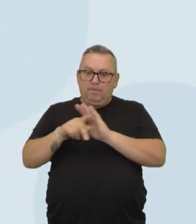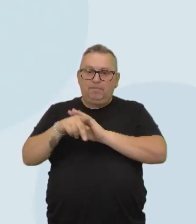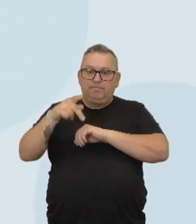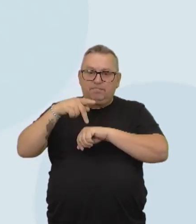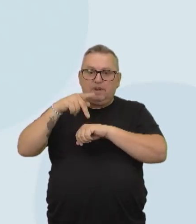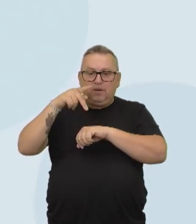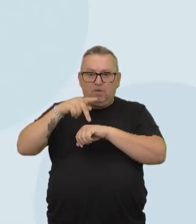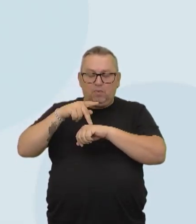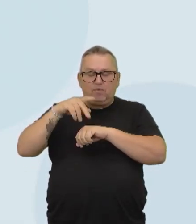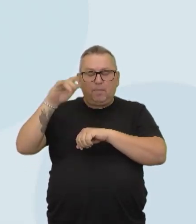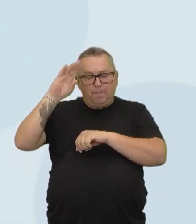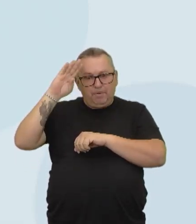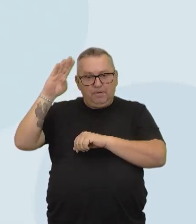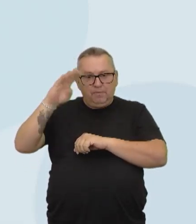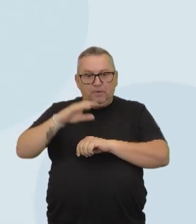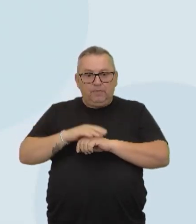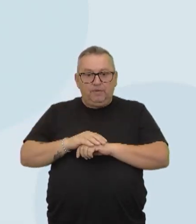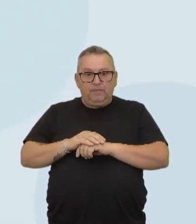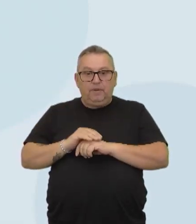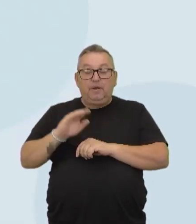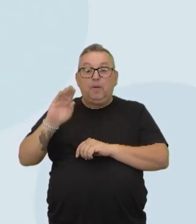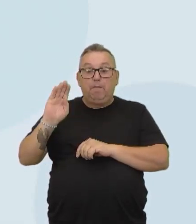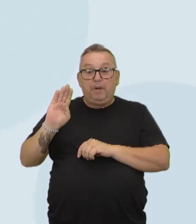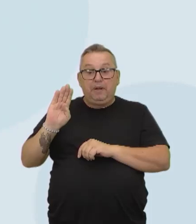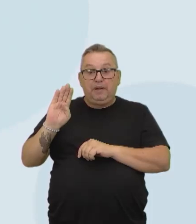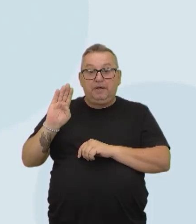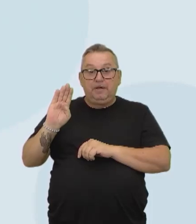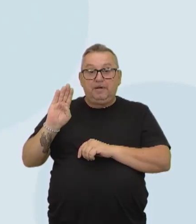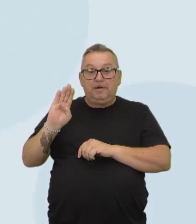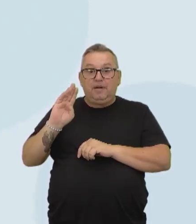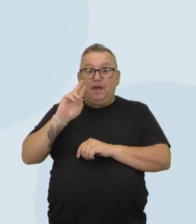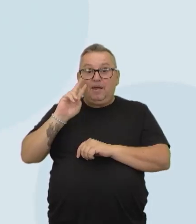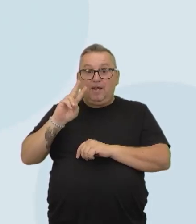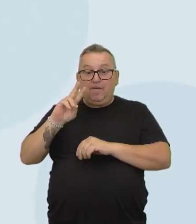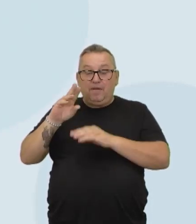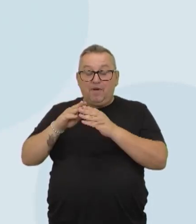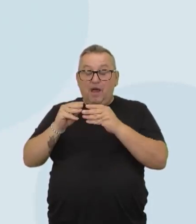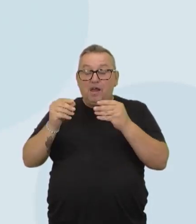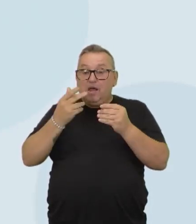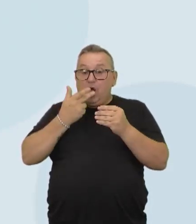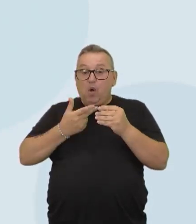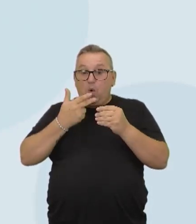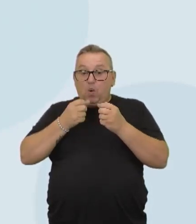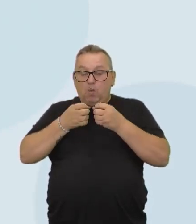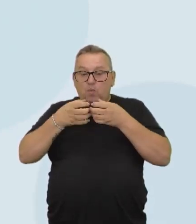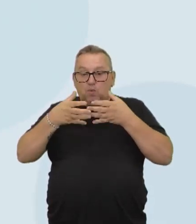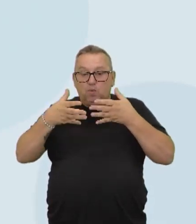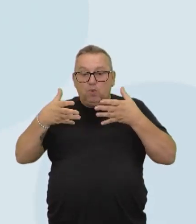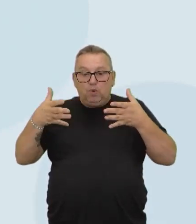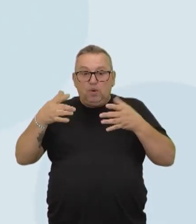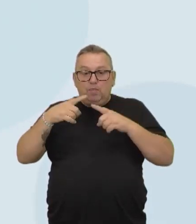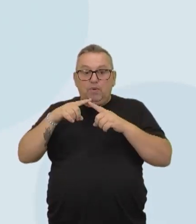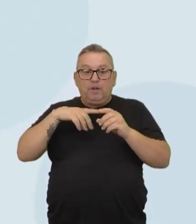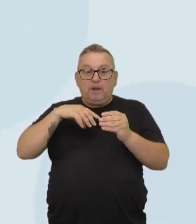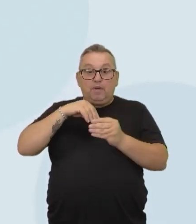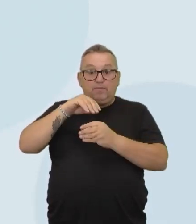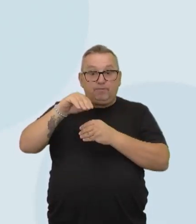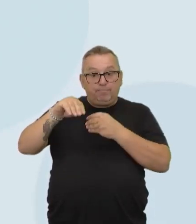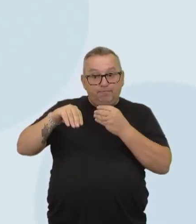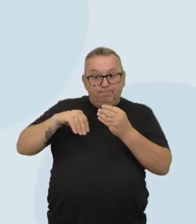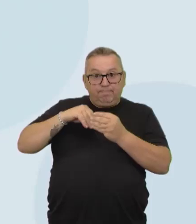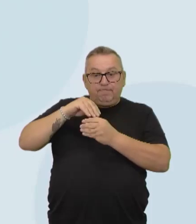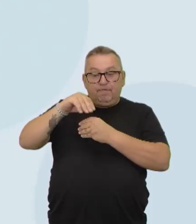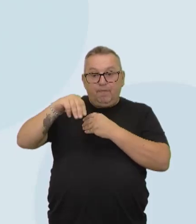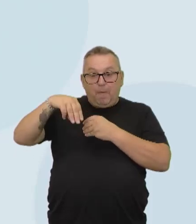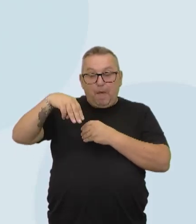vai baixando e tal. Aí nós temos o horizonte B. Você vê que tá clareando, né? Por quê? Porque tem lá a mistura do processo